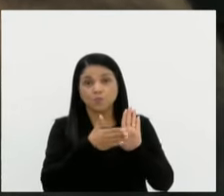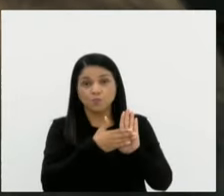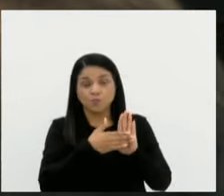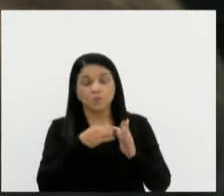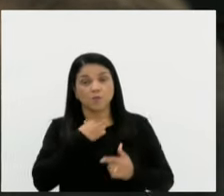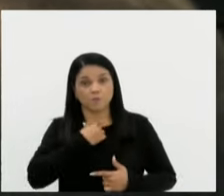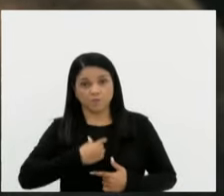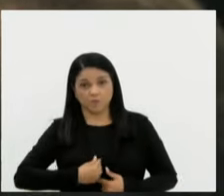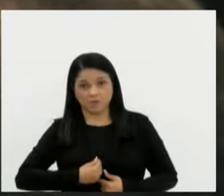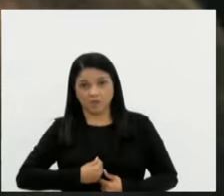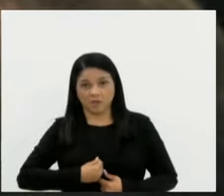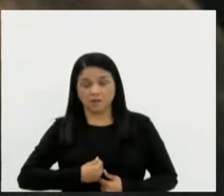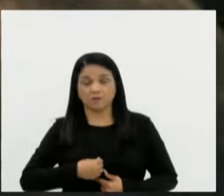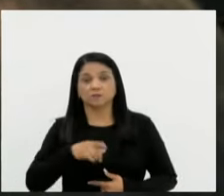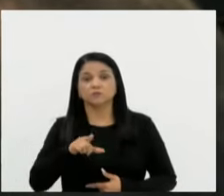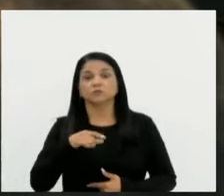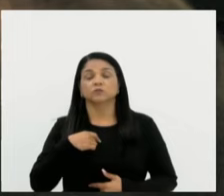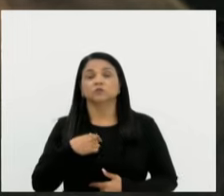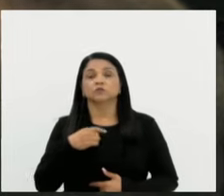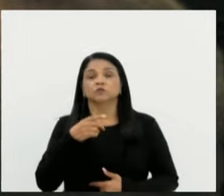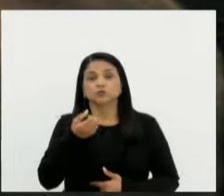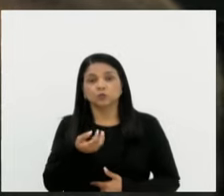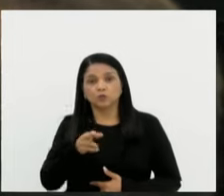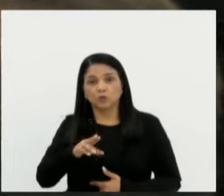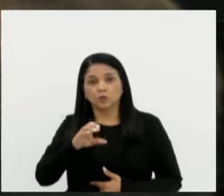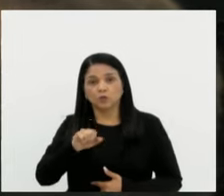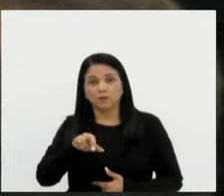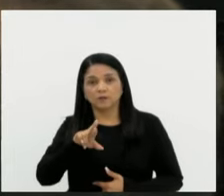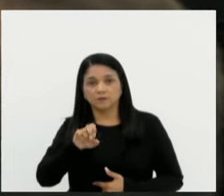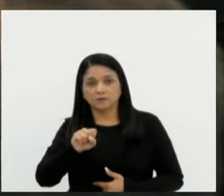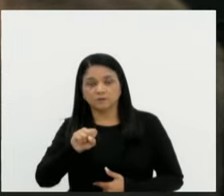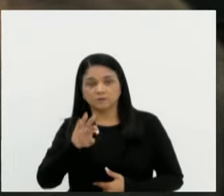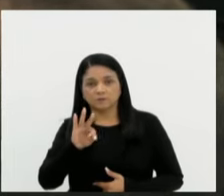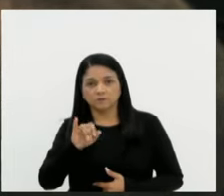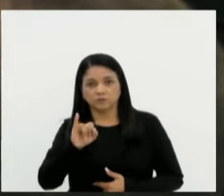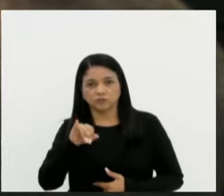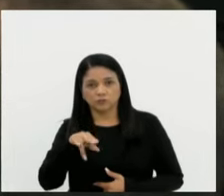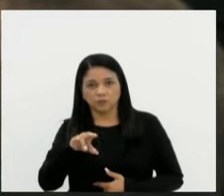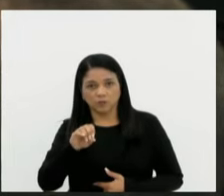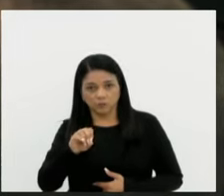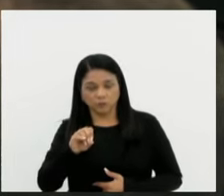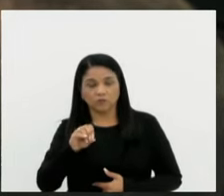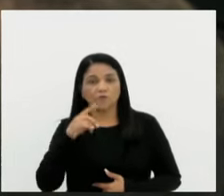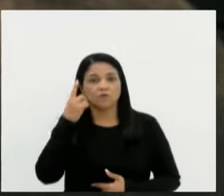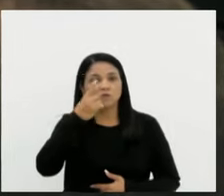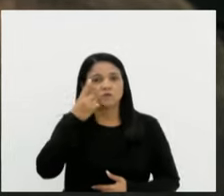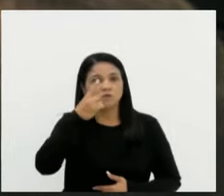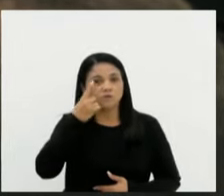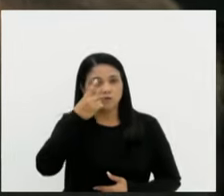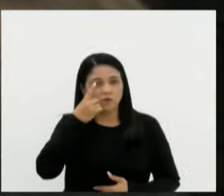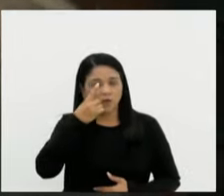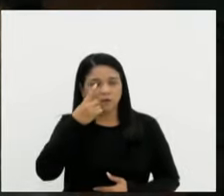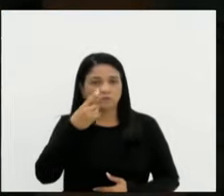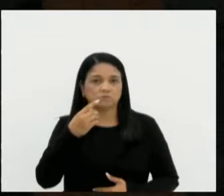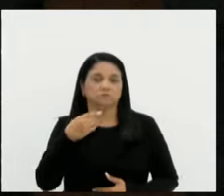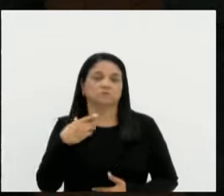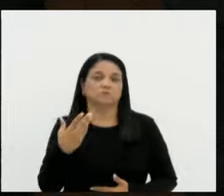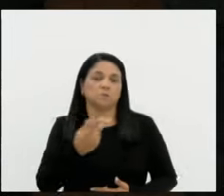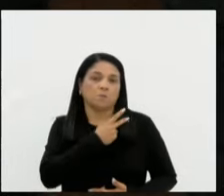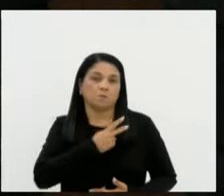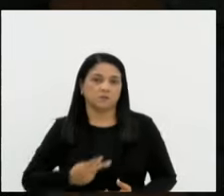medalha Tiradentes para o doutor Cristiano Zanini, que foi advogado do presidente, o atual presidente da